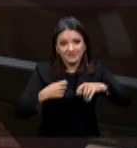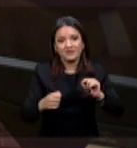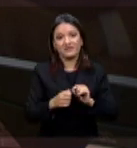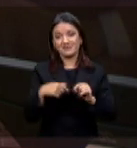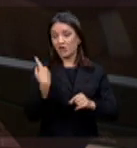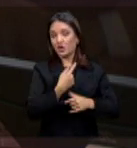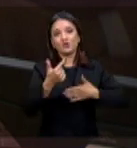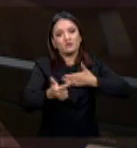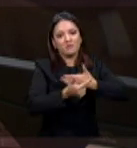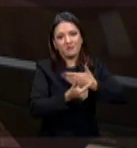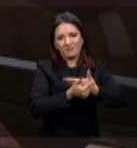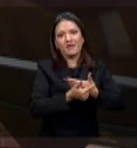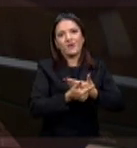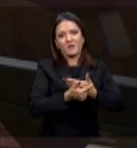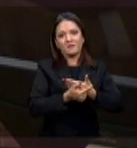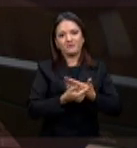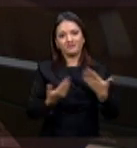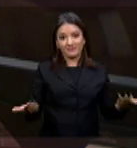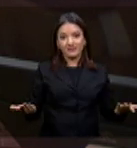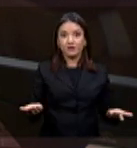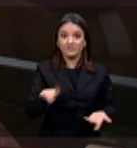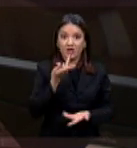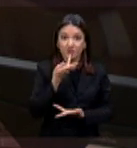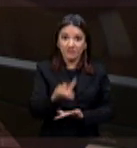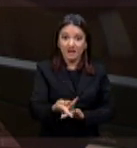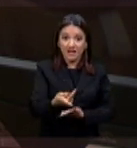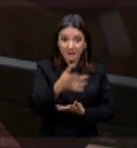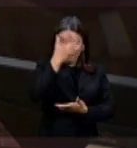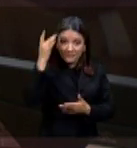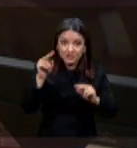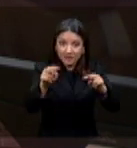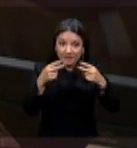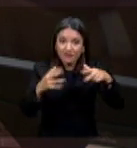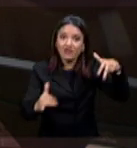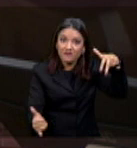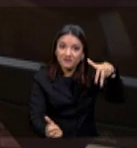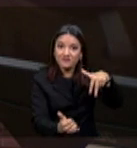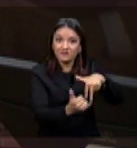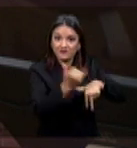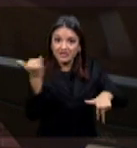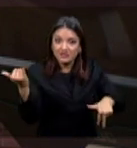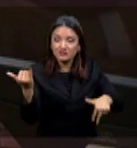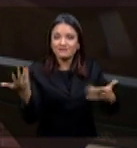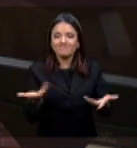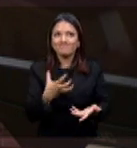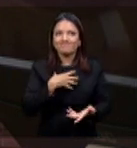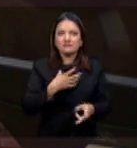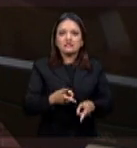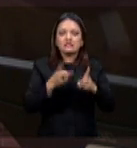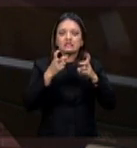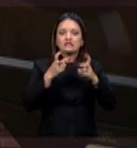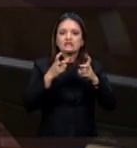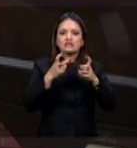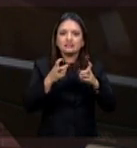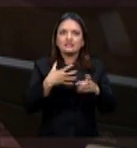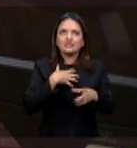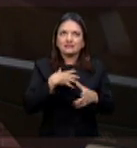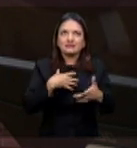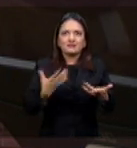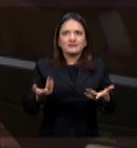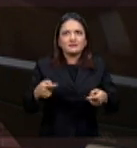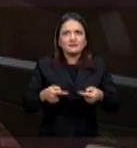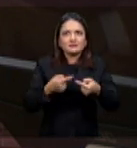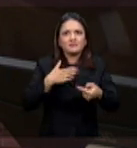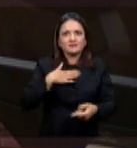nosso papel. Gostaria de dizer para quem é vítima, que está, enfim, no momento se identificando com essas histórias, eu tenho recebido